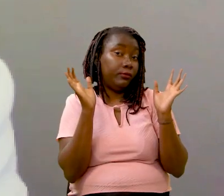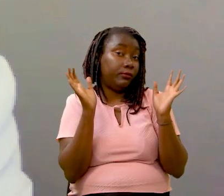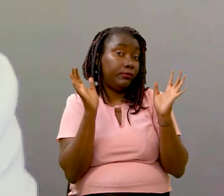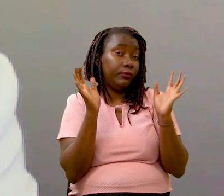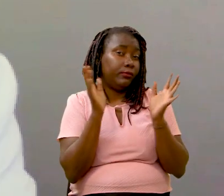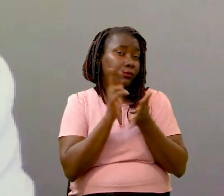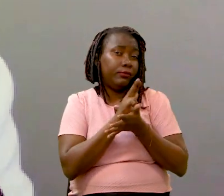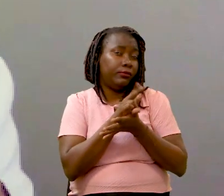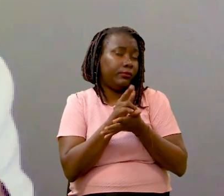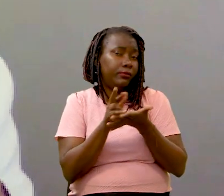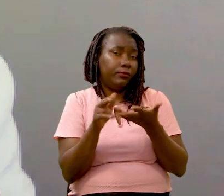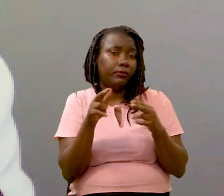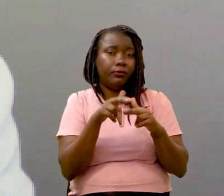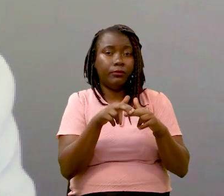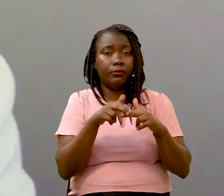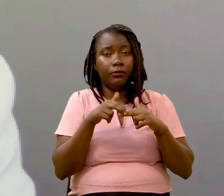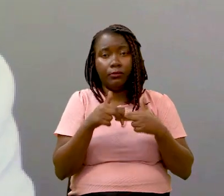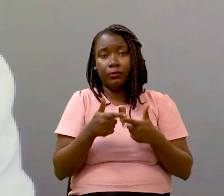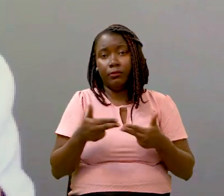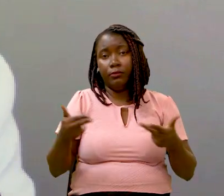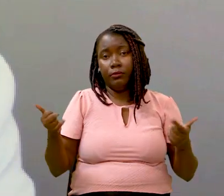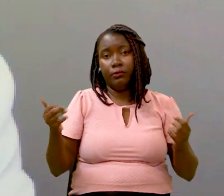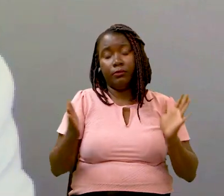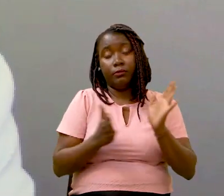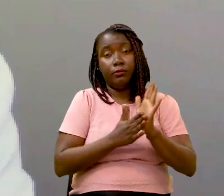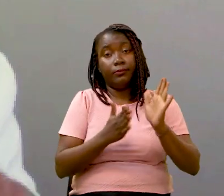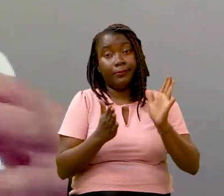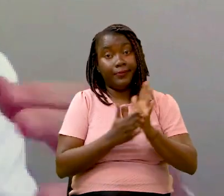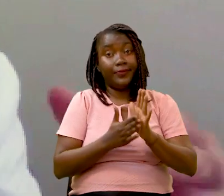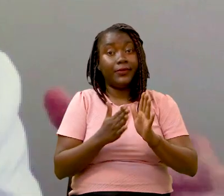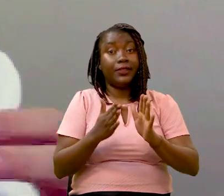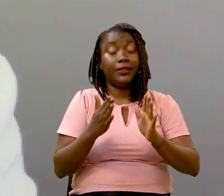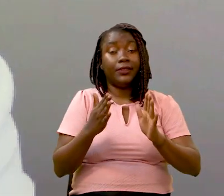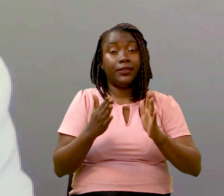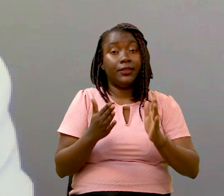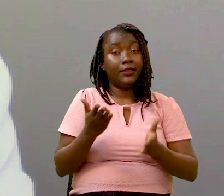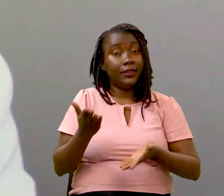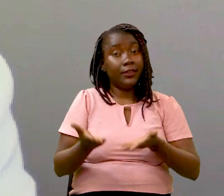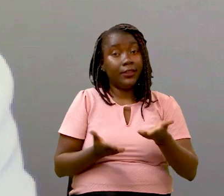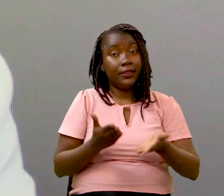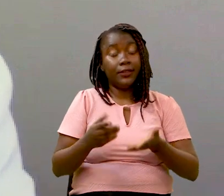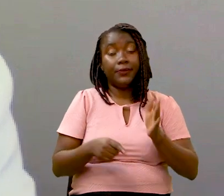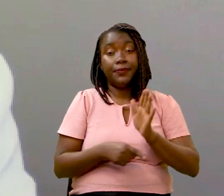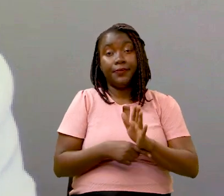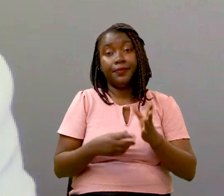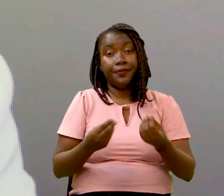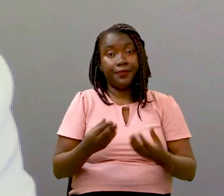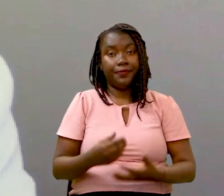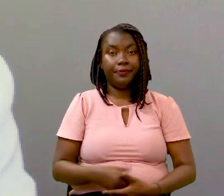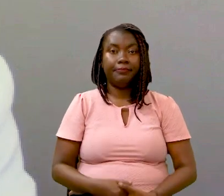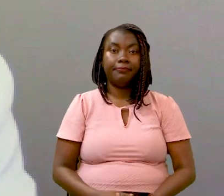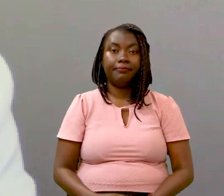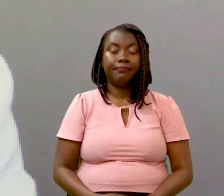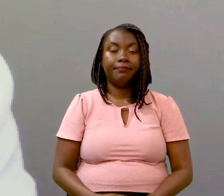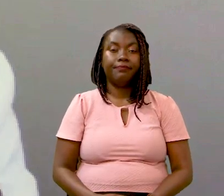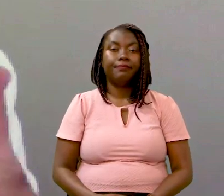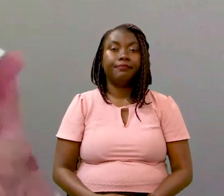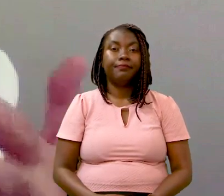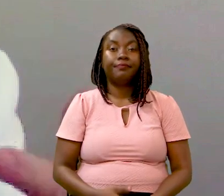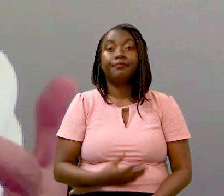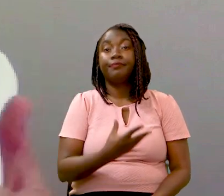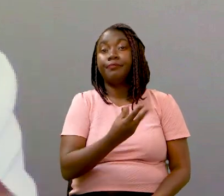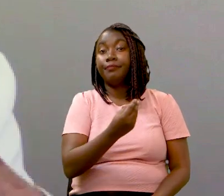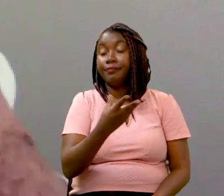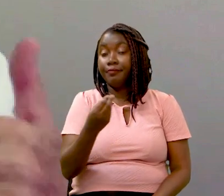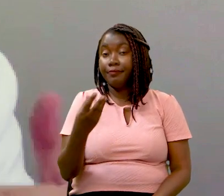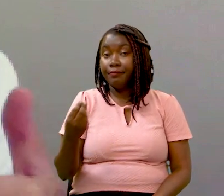Enfim, várias situações, várias propostas terapêuticas que ajudam muito na crise, porque